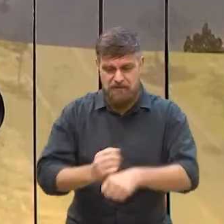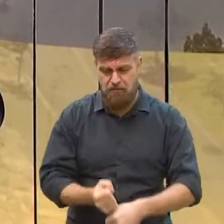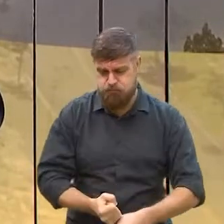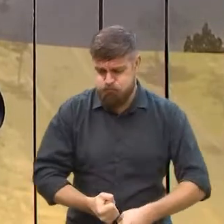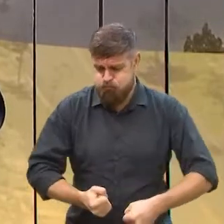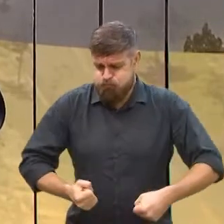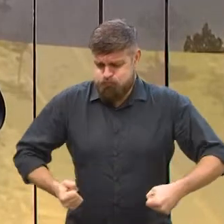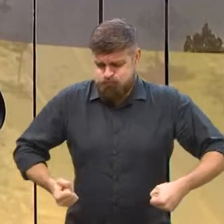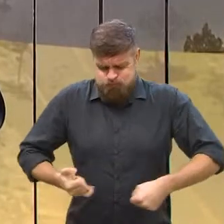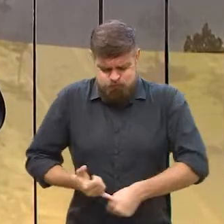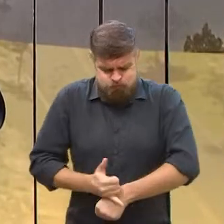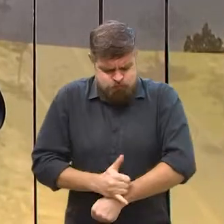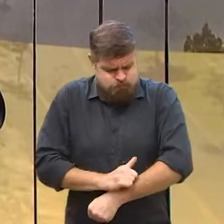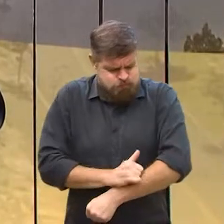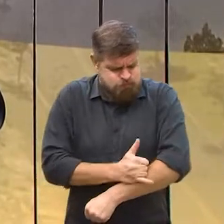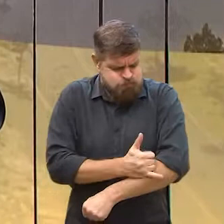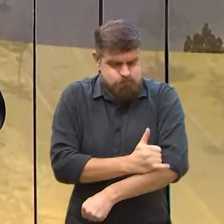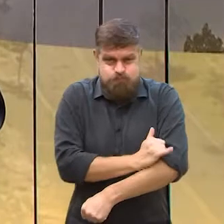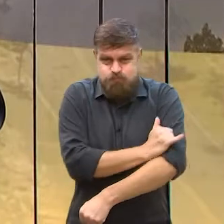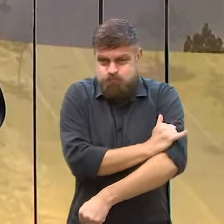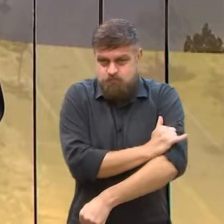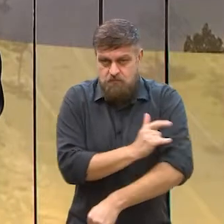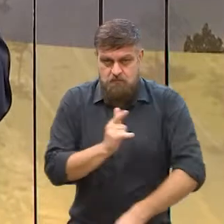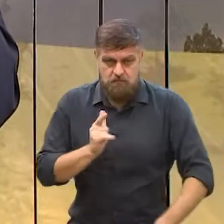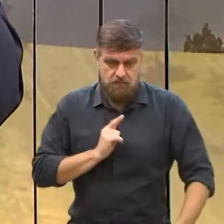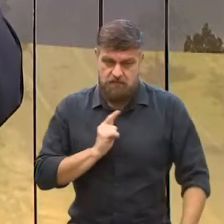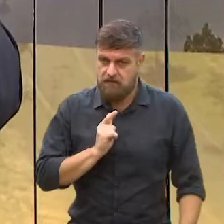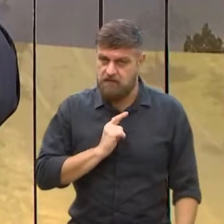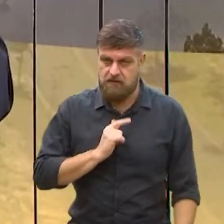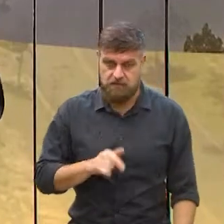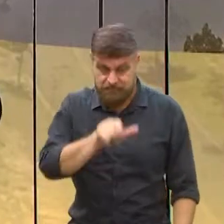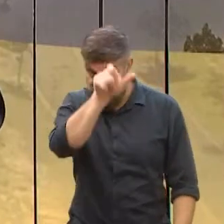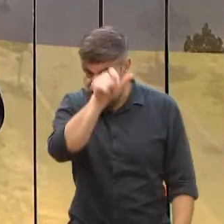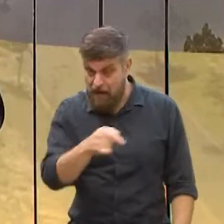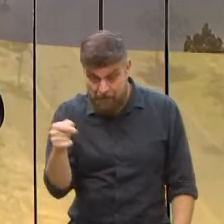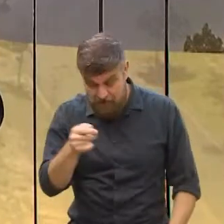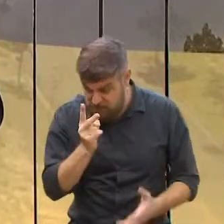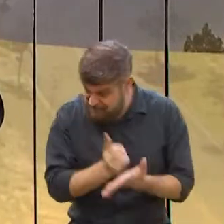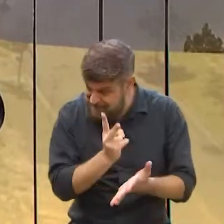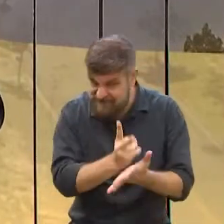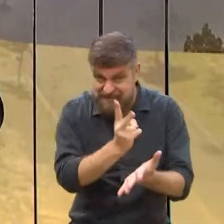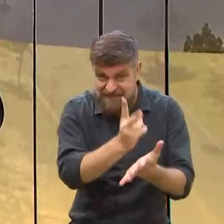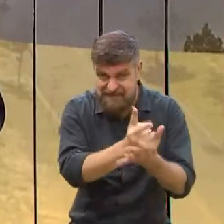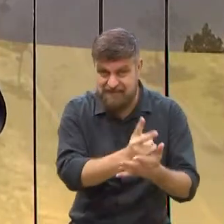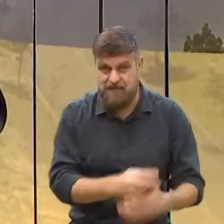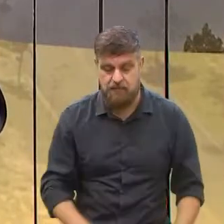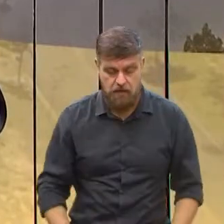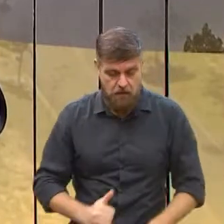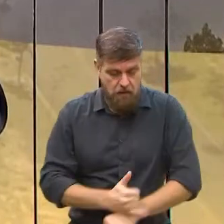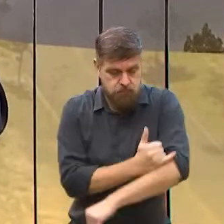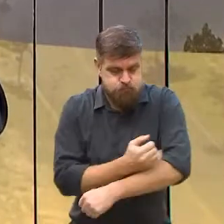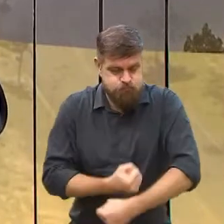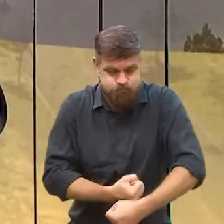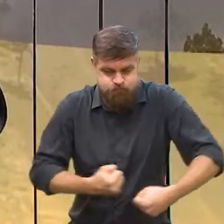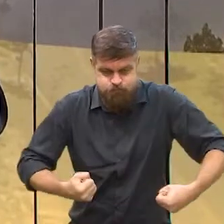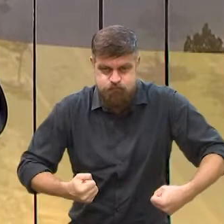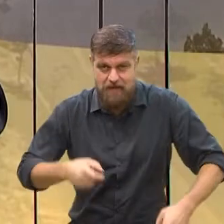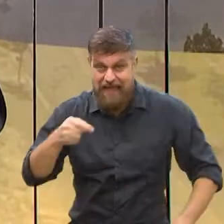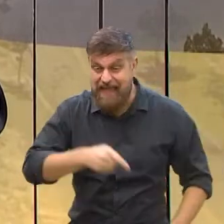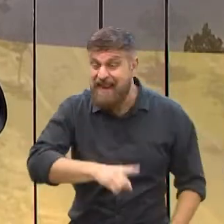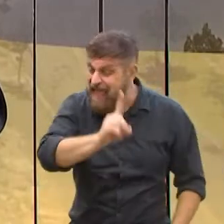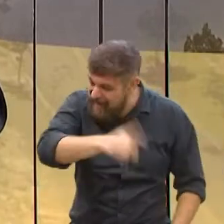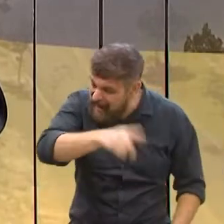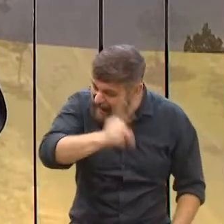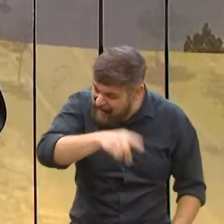e crônica, ela nunca vai deixar de existir naquela pessoa. Então, o paciente obeso, ele não está obeso, ele